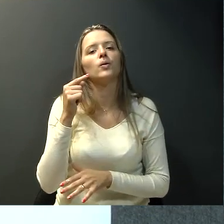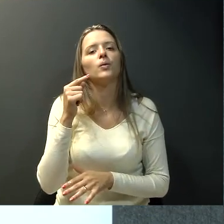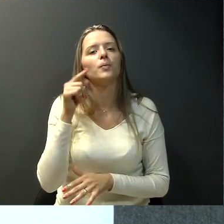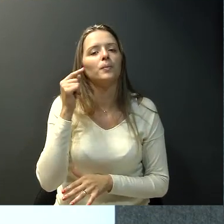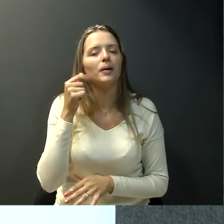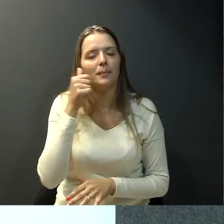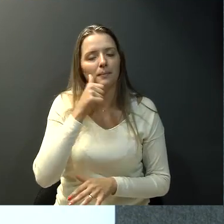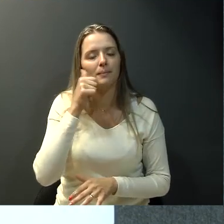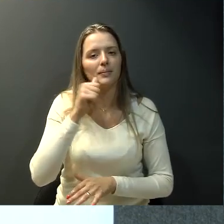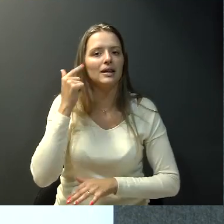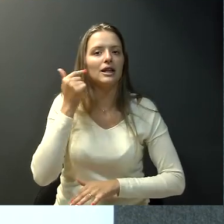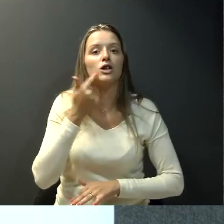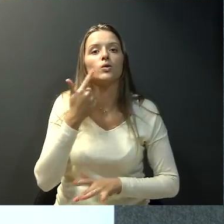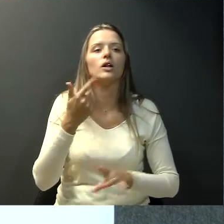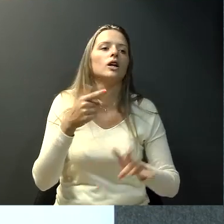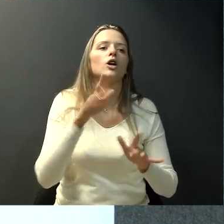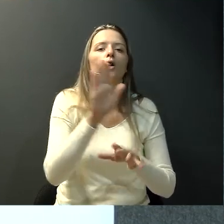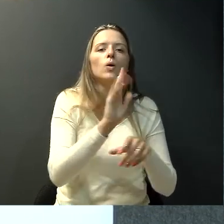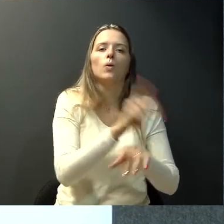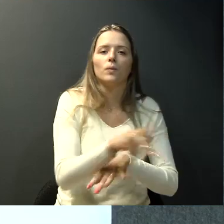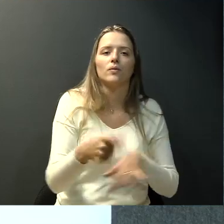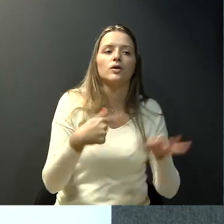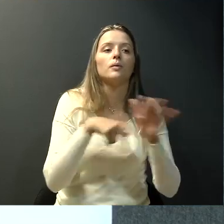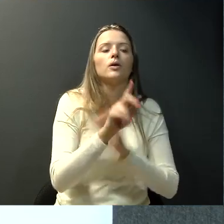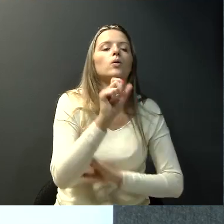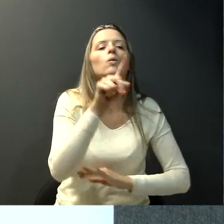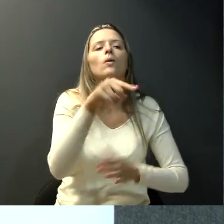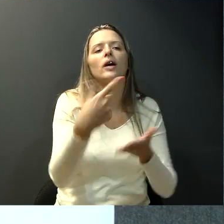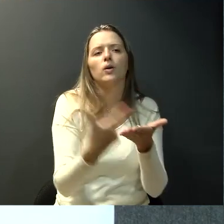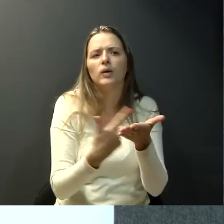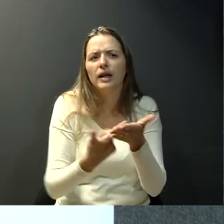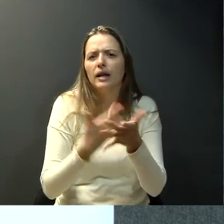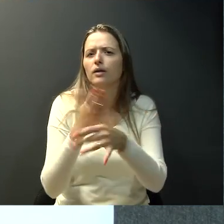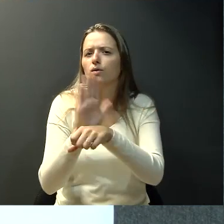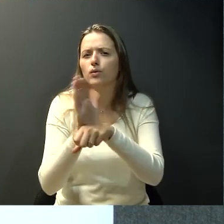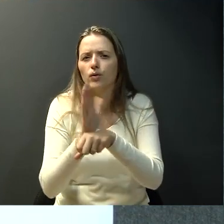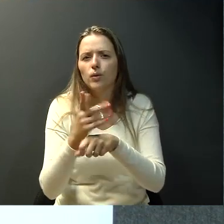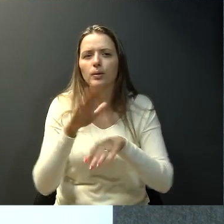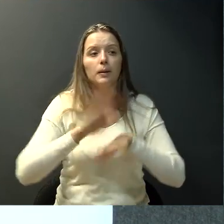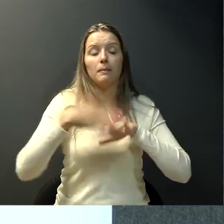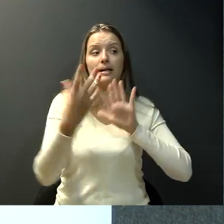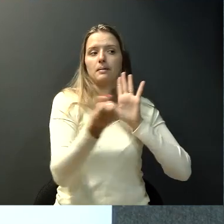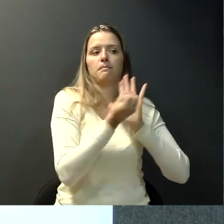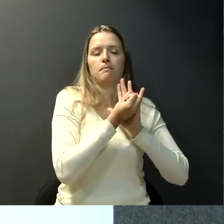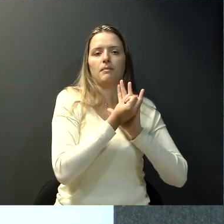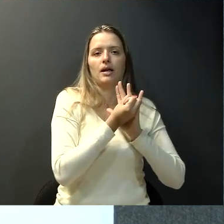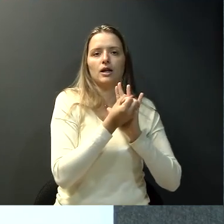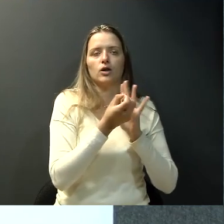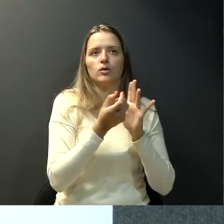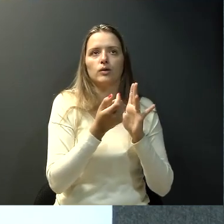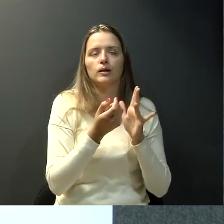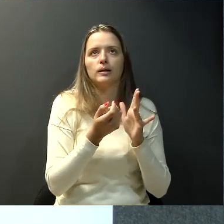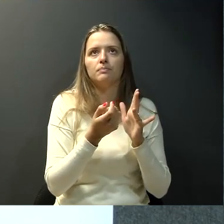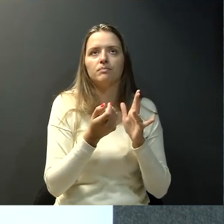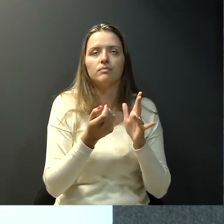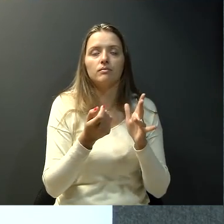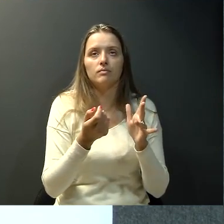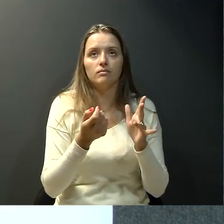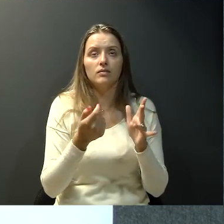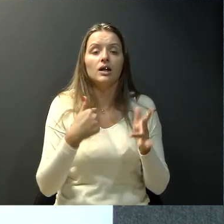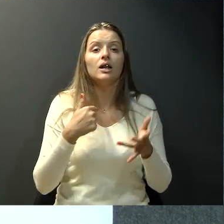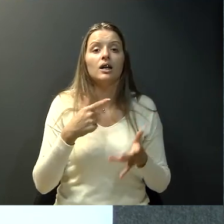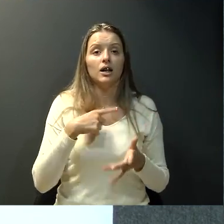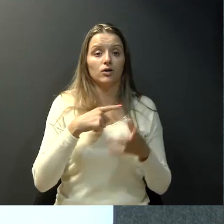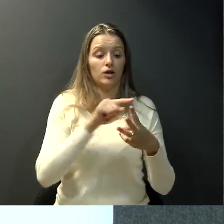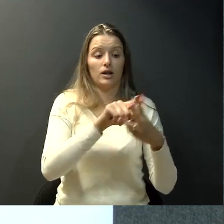na faculdade que o professor perguntou qual era o livro que mais marcou na vida dela, ou um filme, enfim. E